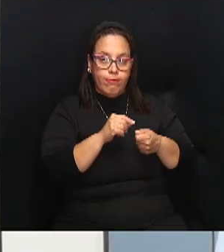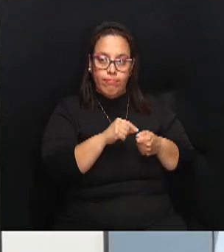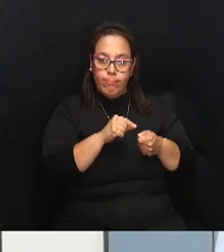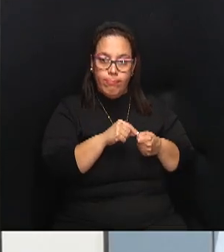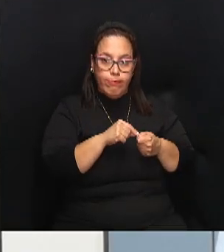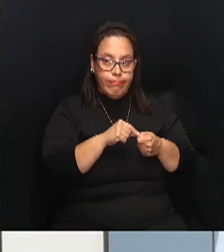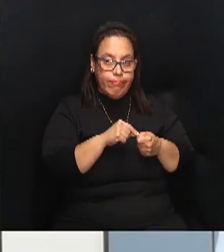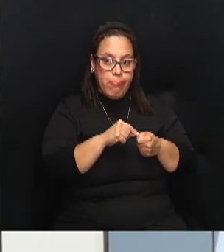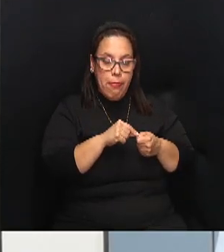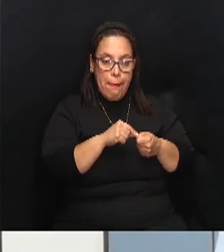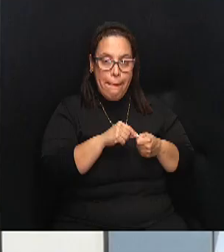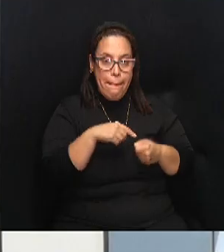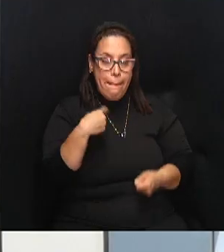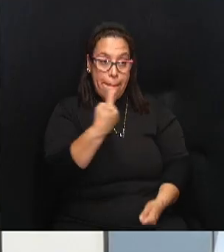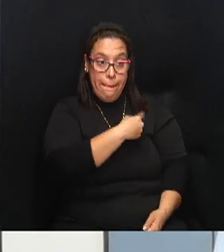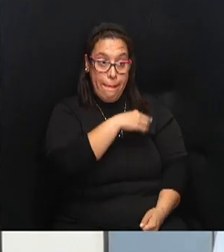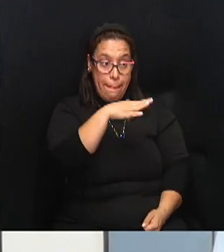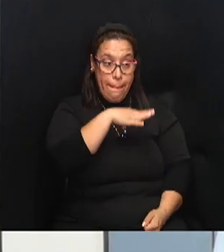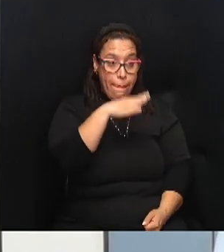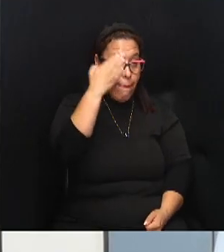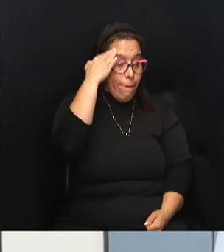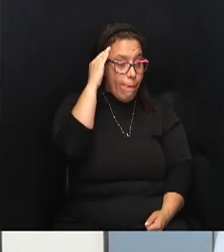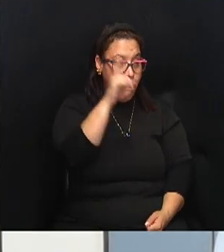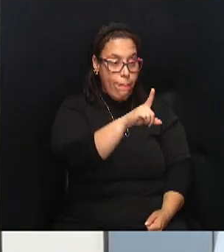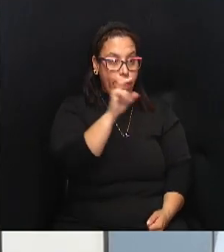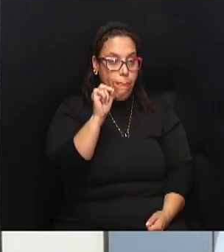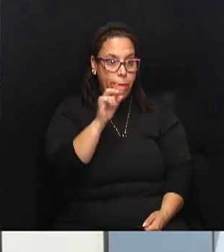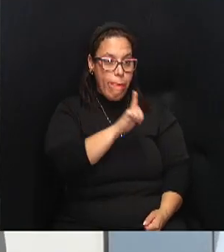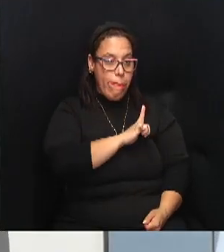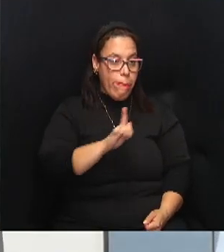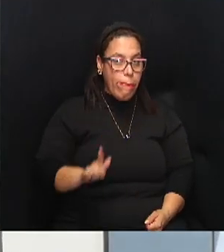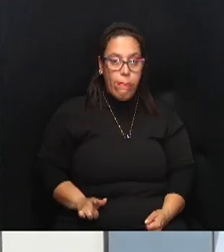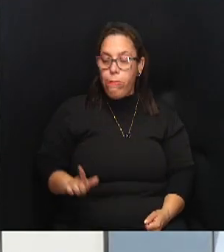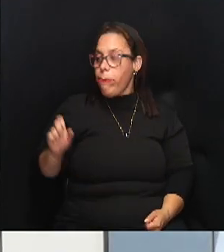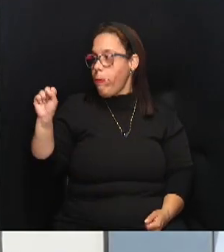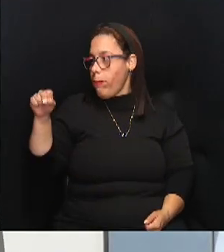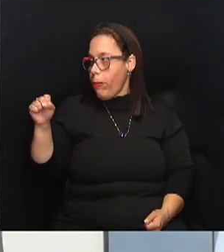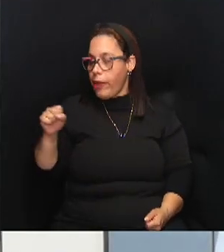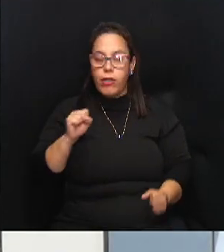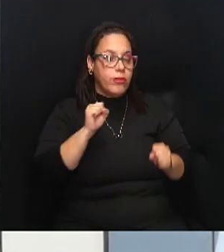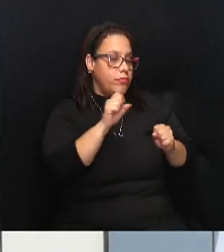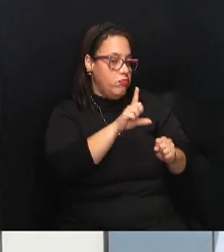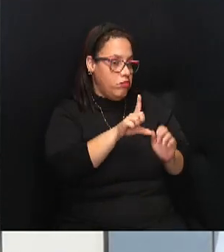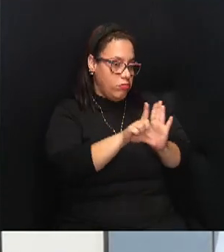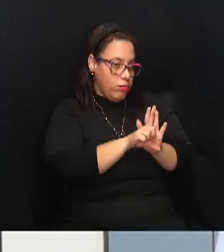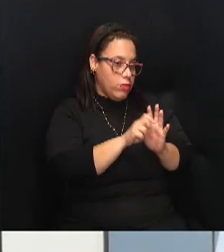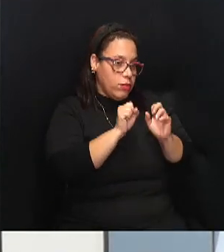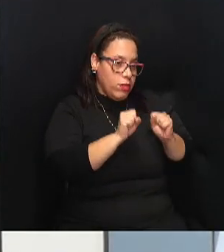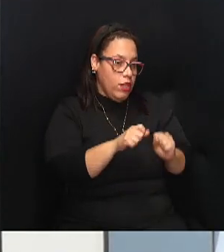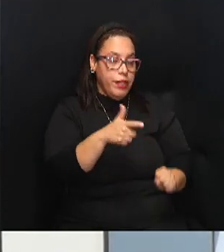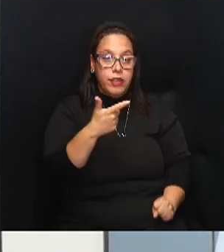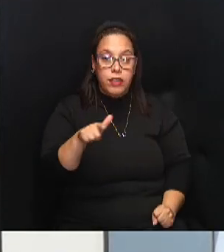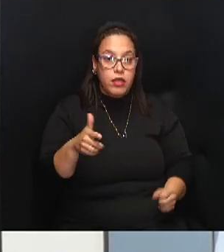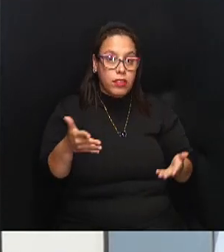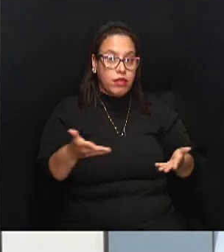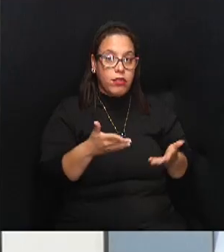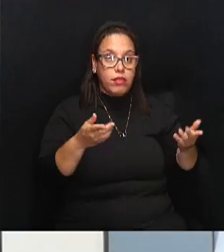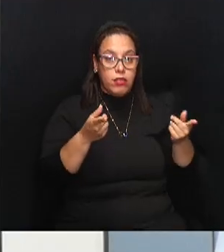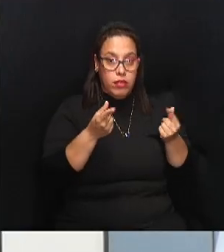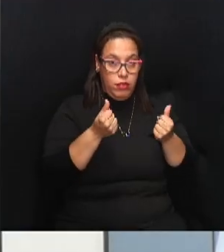pelo município, a gente entende que é uma opção de governo, né? Legalmente pode. Só que assim, ele não tem hoje